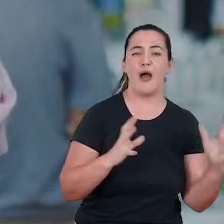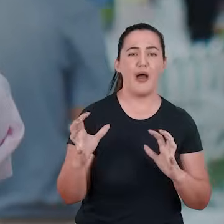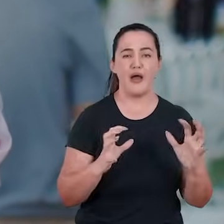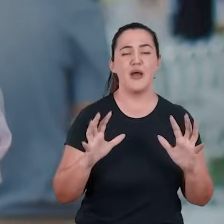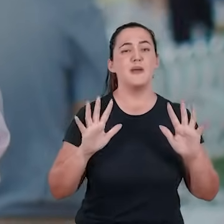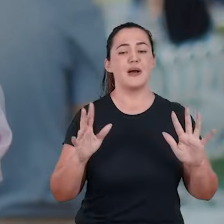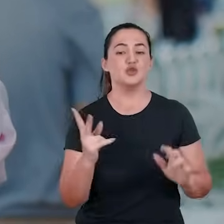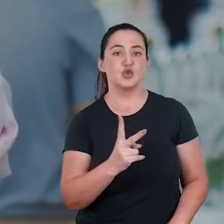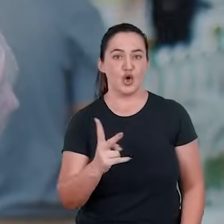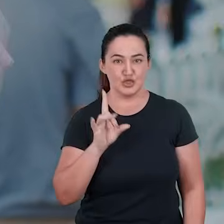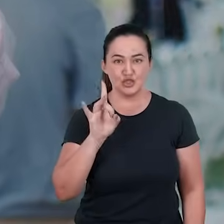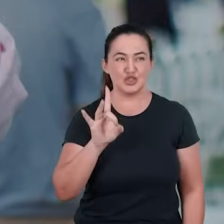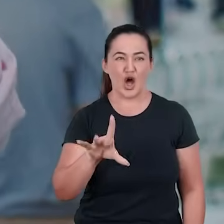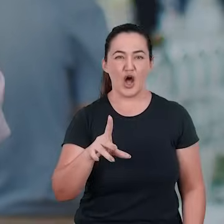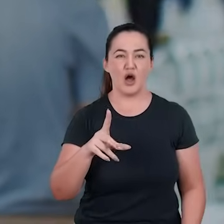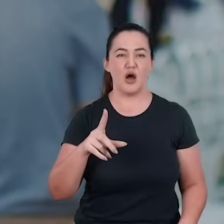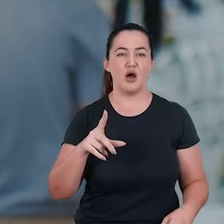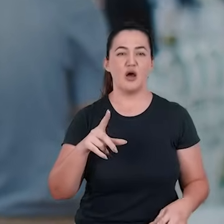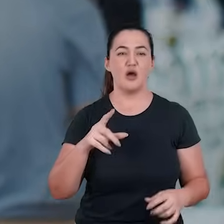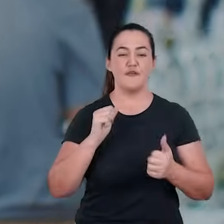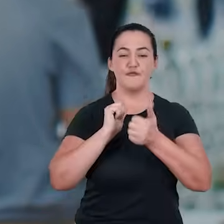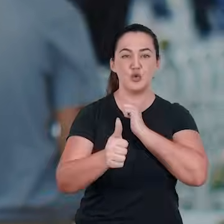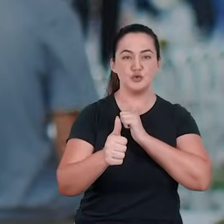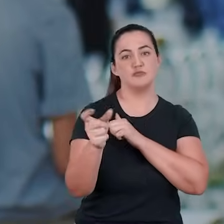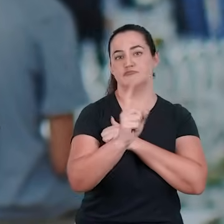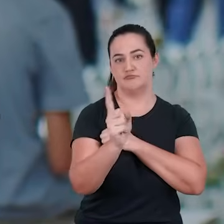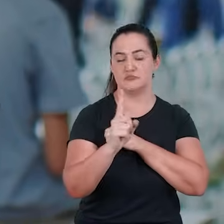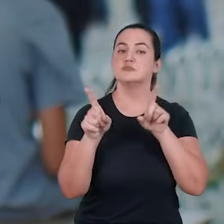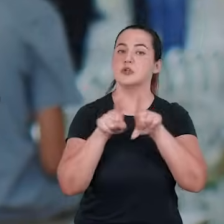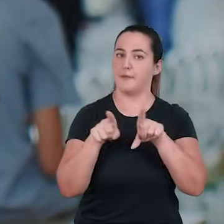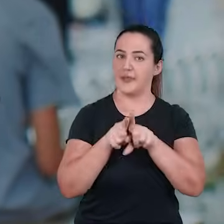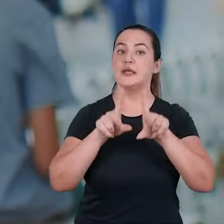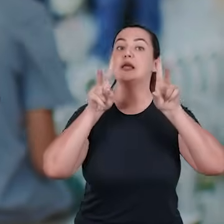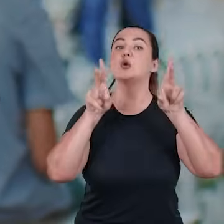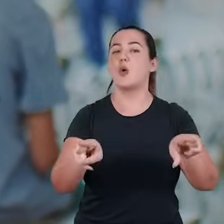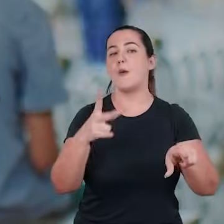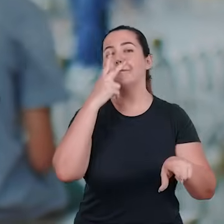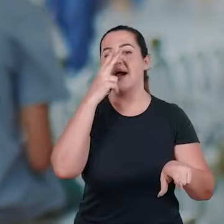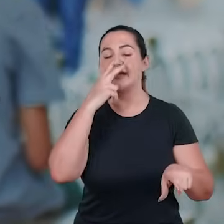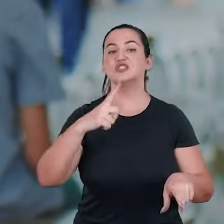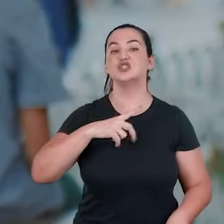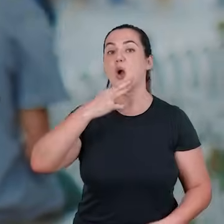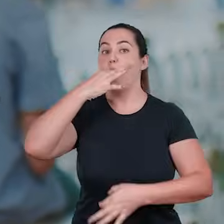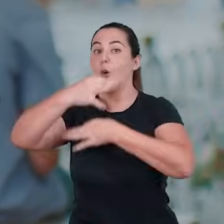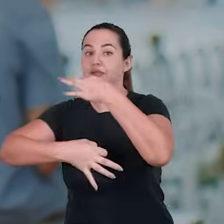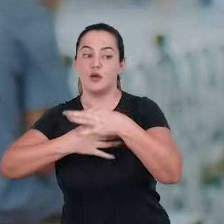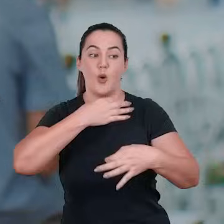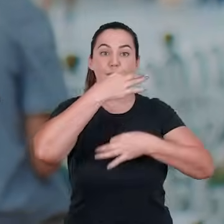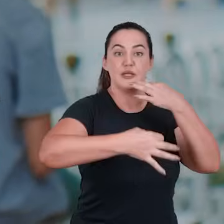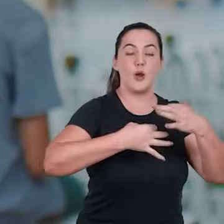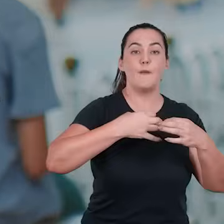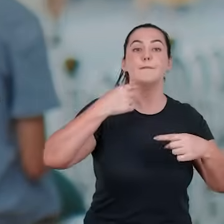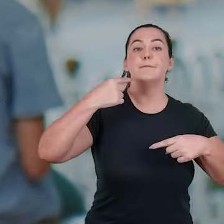a torcer nas corridas a cavalo. Eles também tinham posições particulares